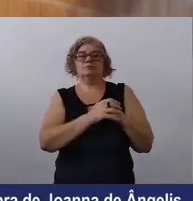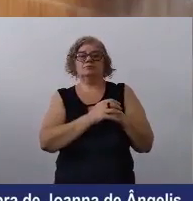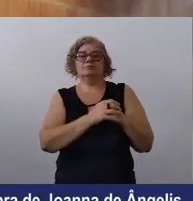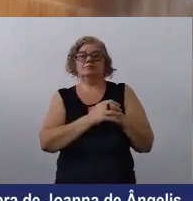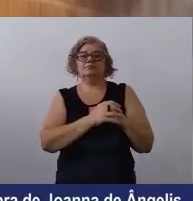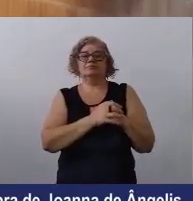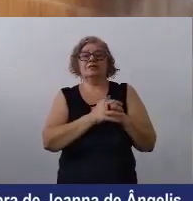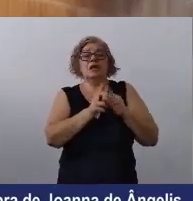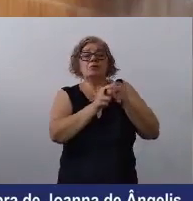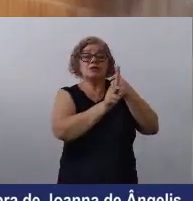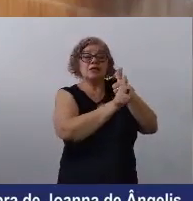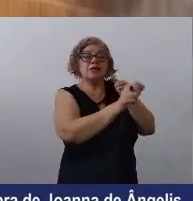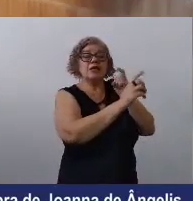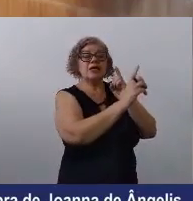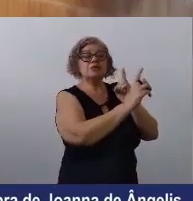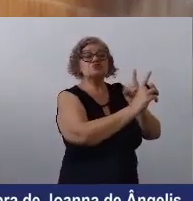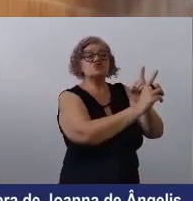galileu.